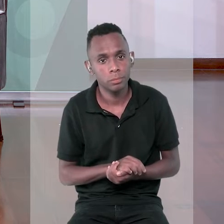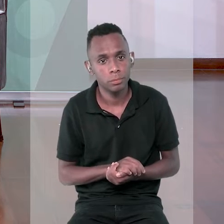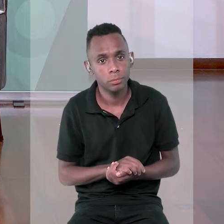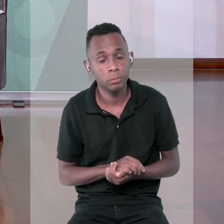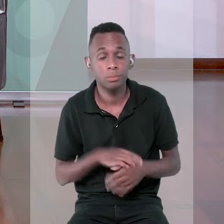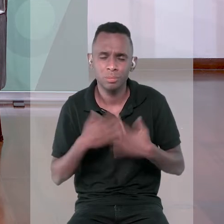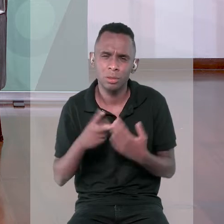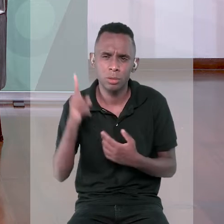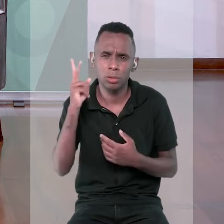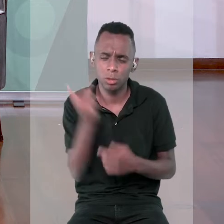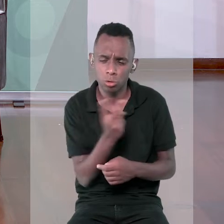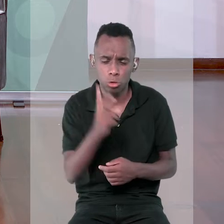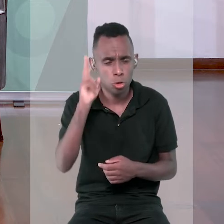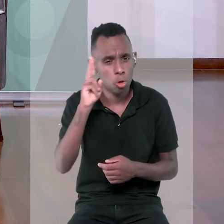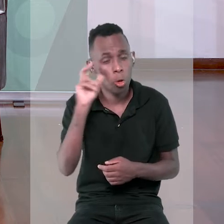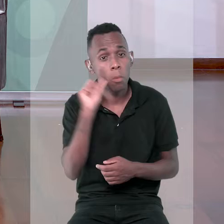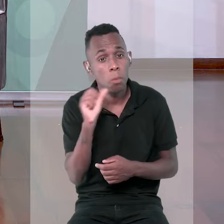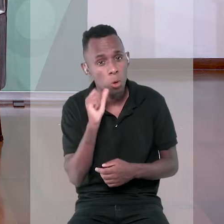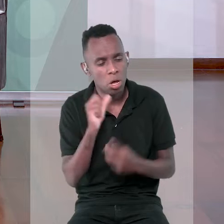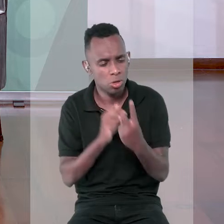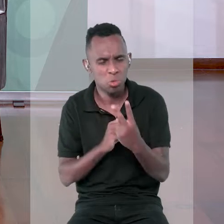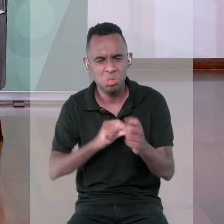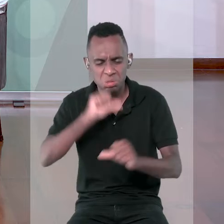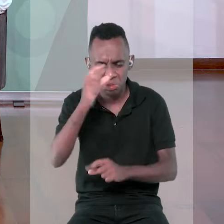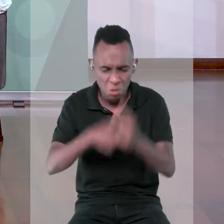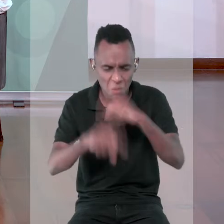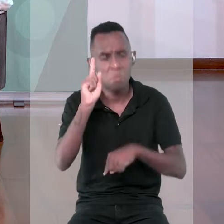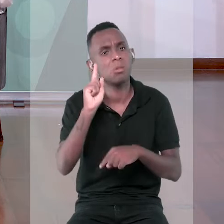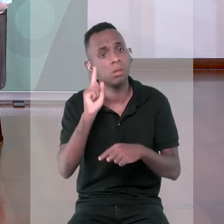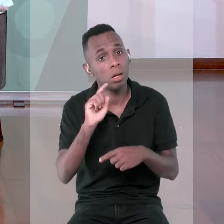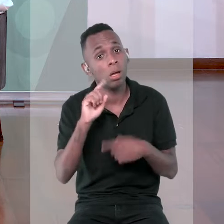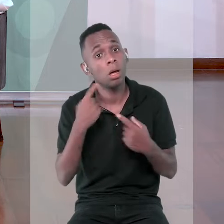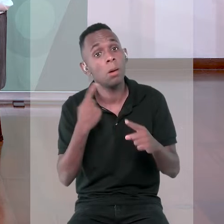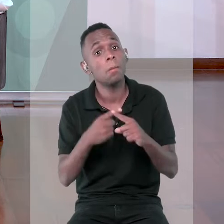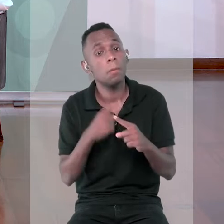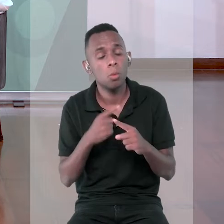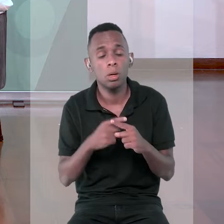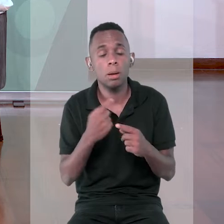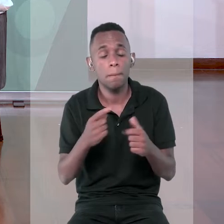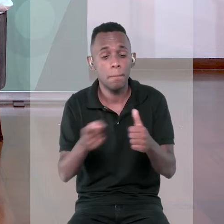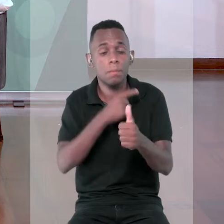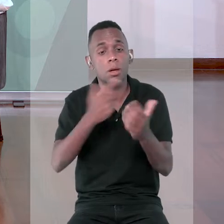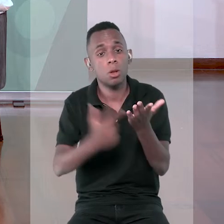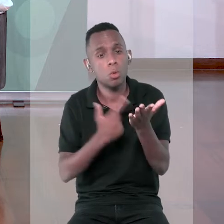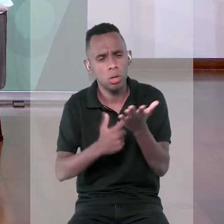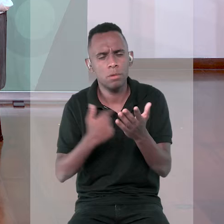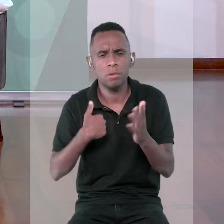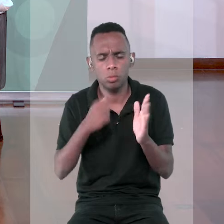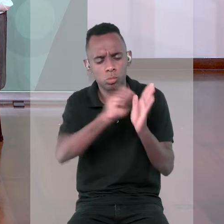Acho que essa história das 2 mulheres, de 2 revolucionárias, foi em razão do meu primeiro livro. Quando eu escrevi a